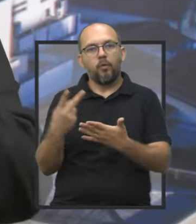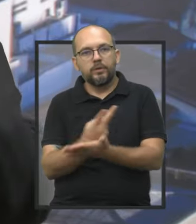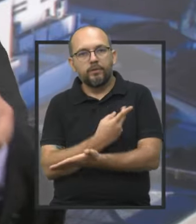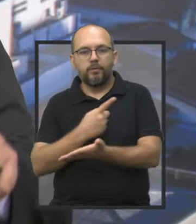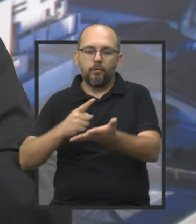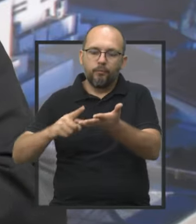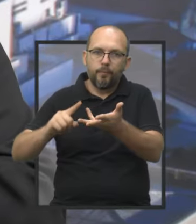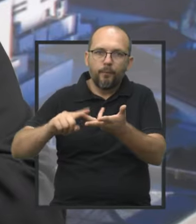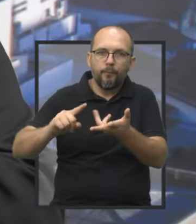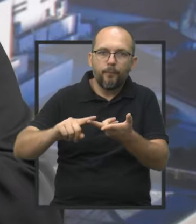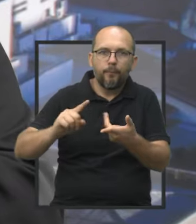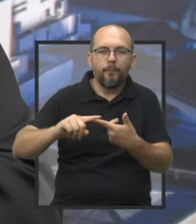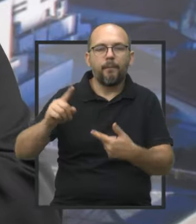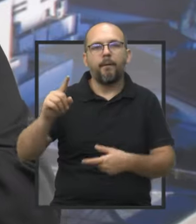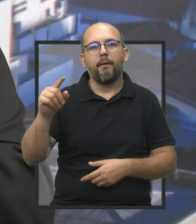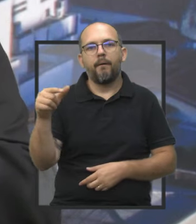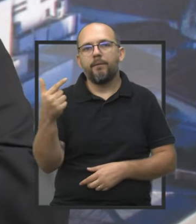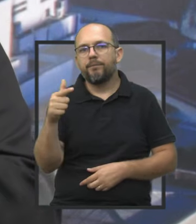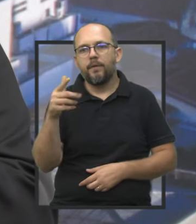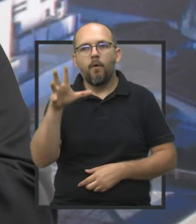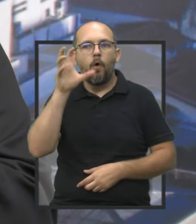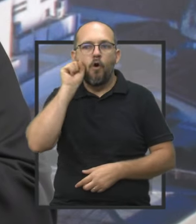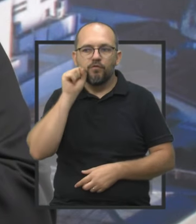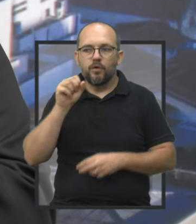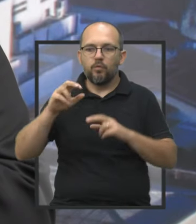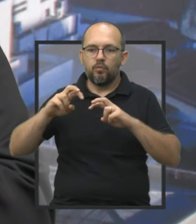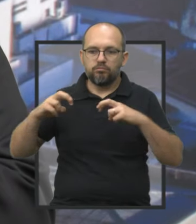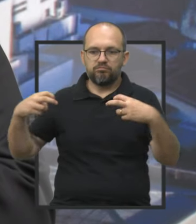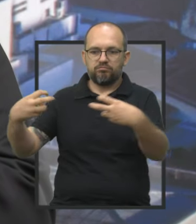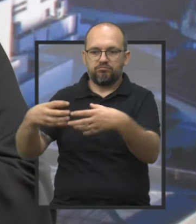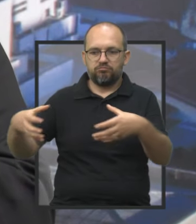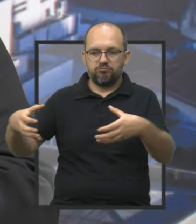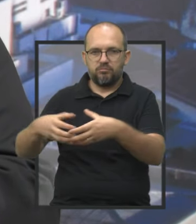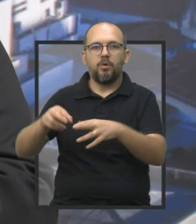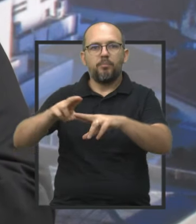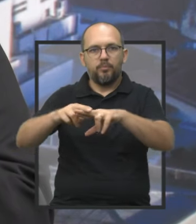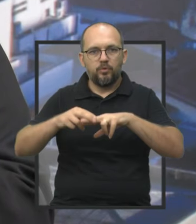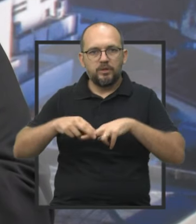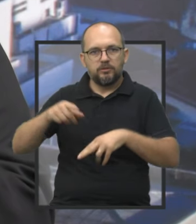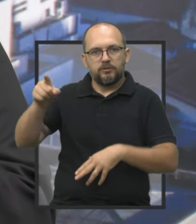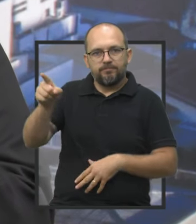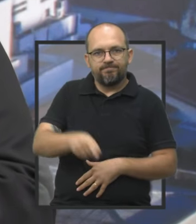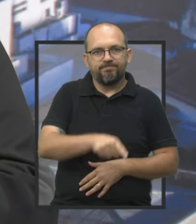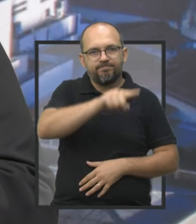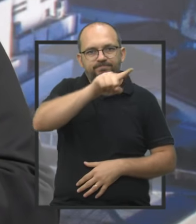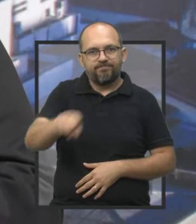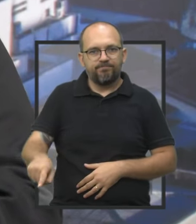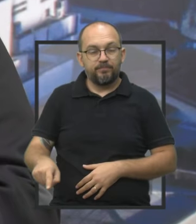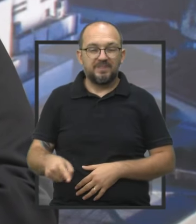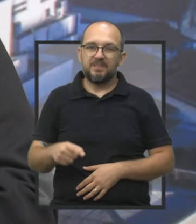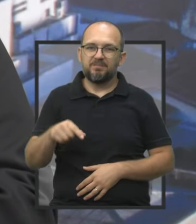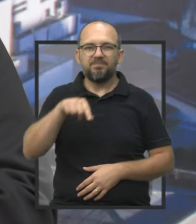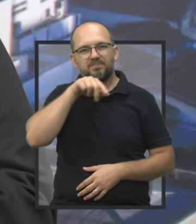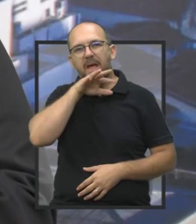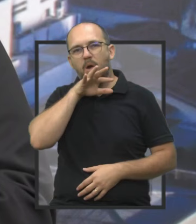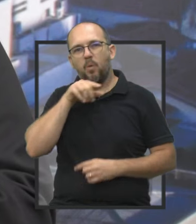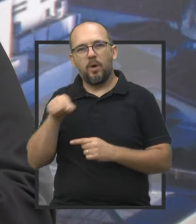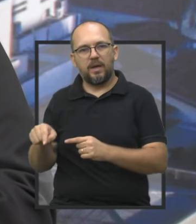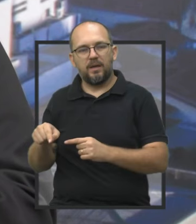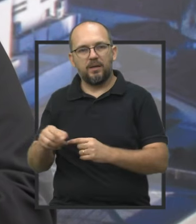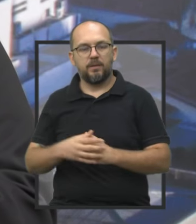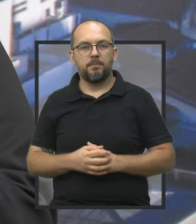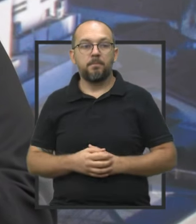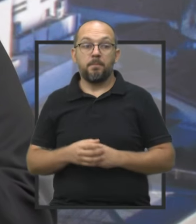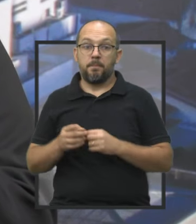por não ter ouvido a colegialidade, ela é nula. Isso seria de mais ruim. Some-se ainda na SEI do